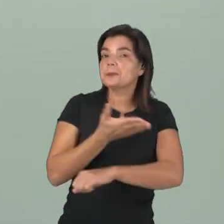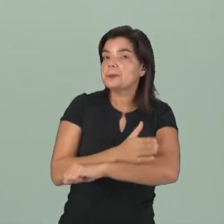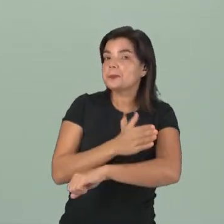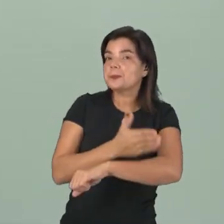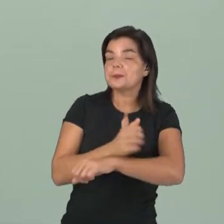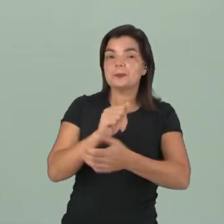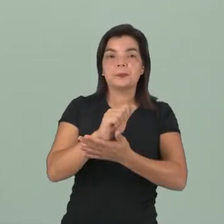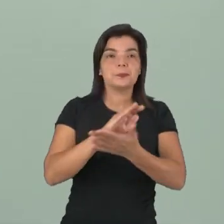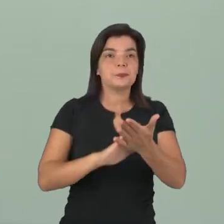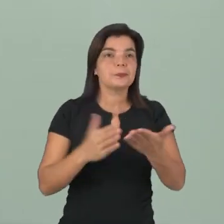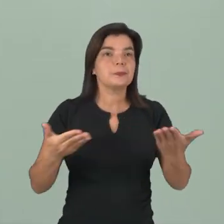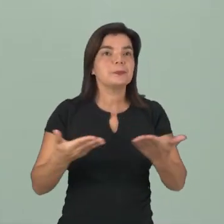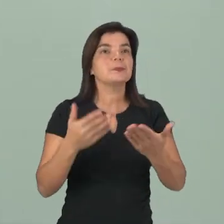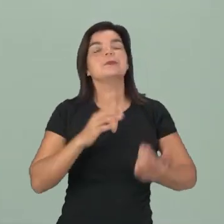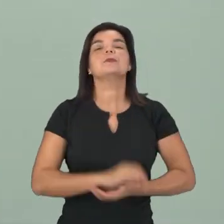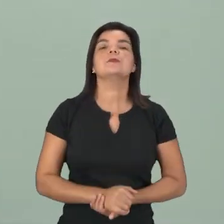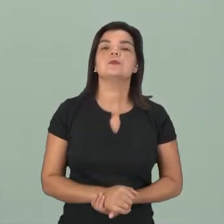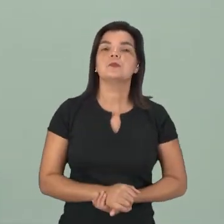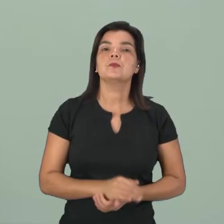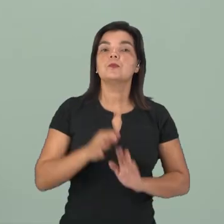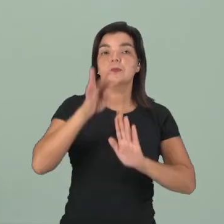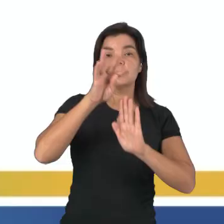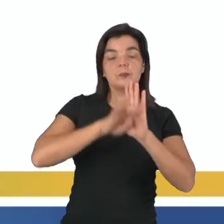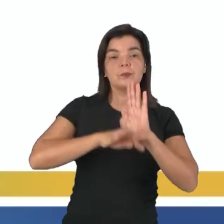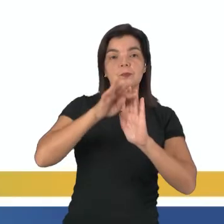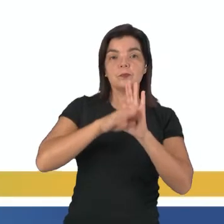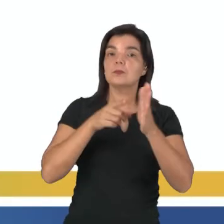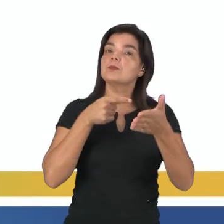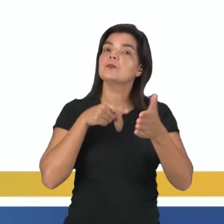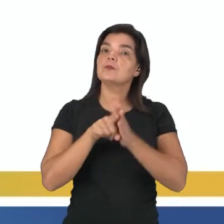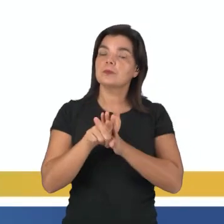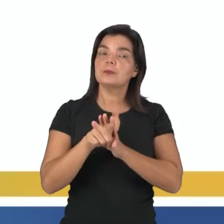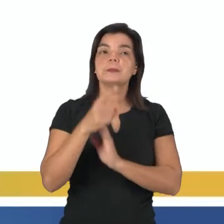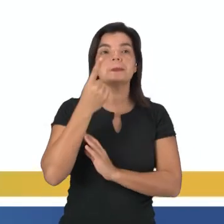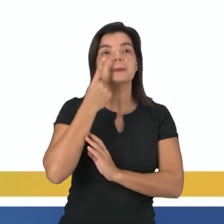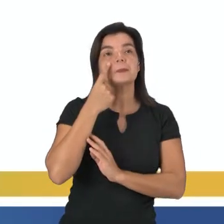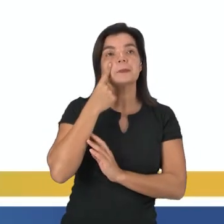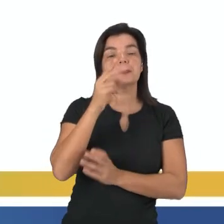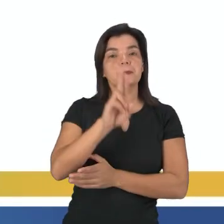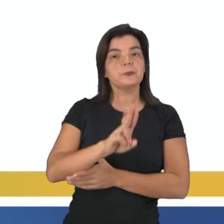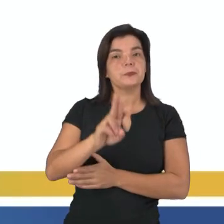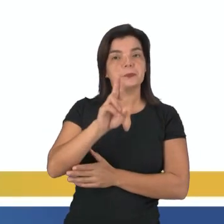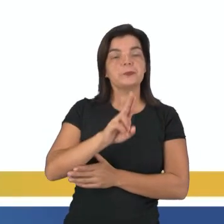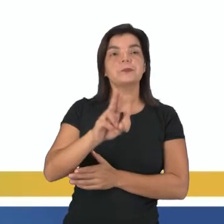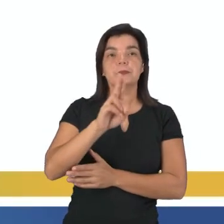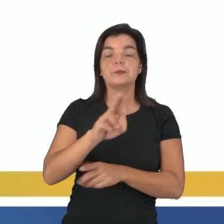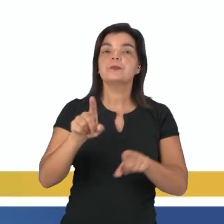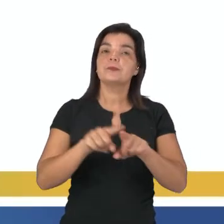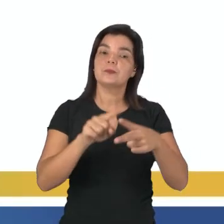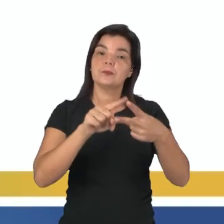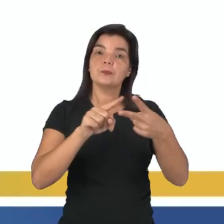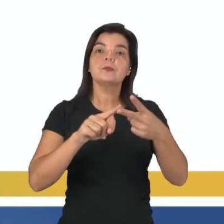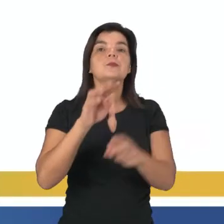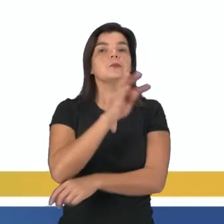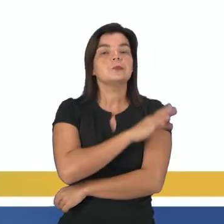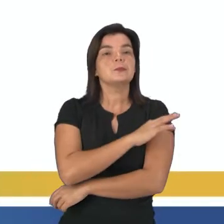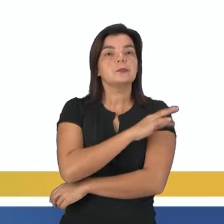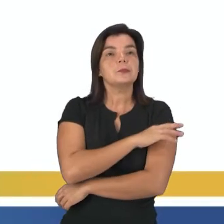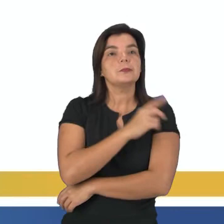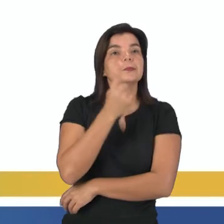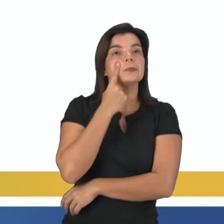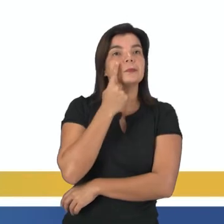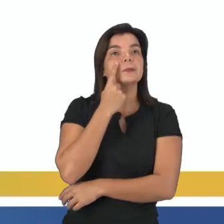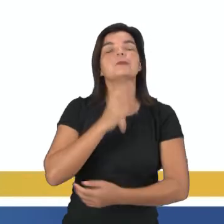às nossas atividades práticas, né, galerinha? Aqui tem um textinho e uma pergunta, né? Vamos lá, utilizando aí o scanner, o scan, a inferência, vamos